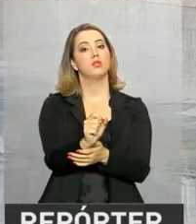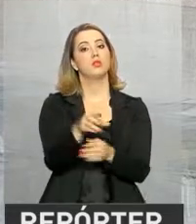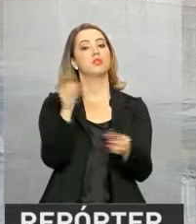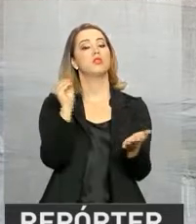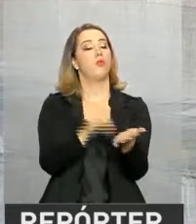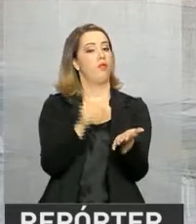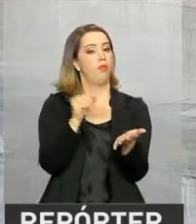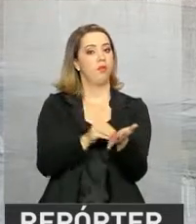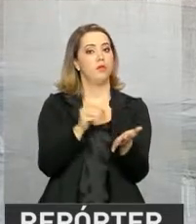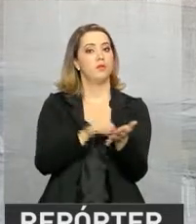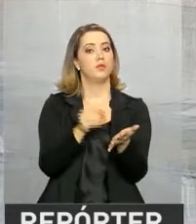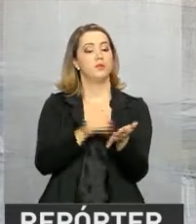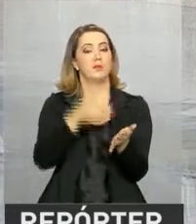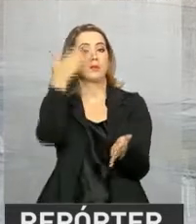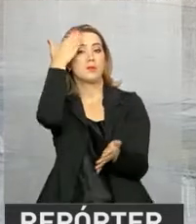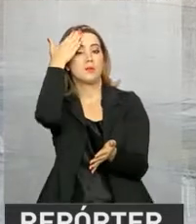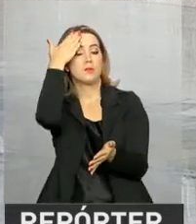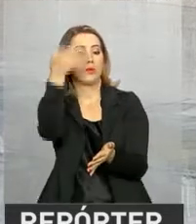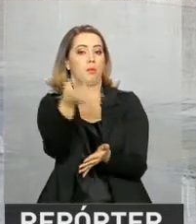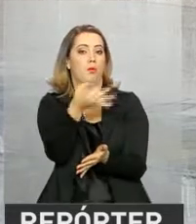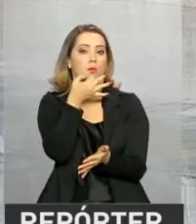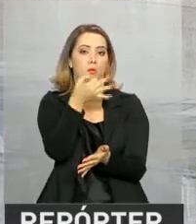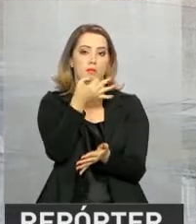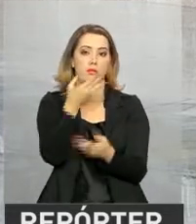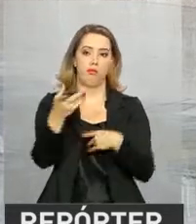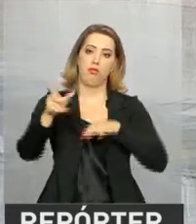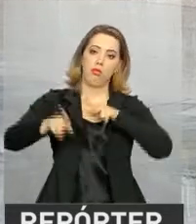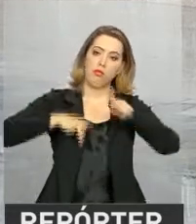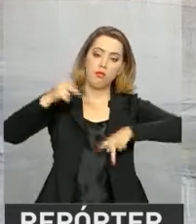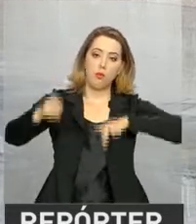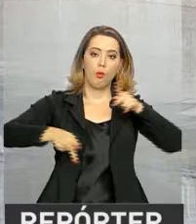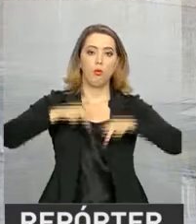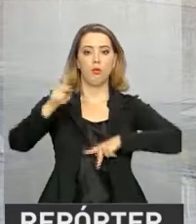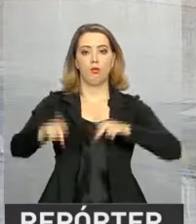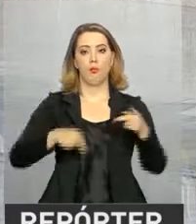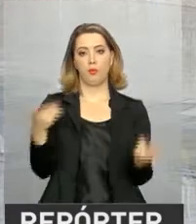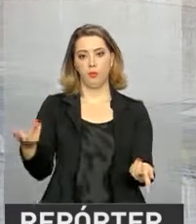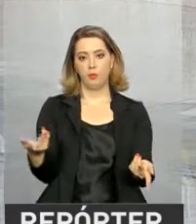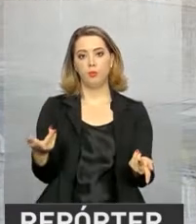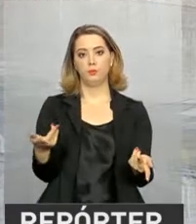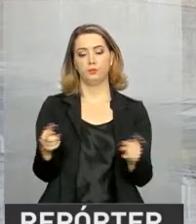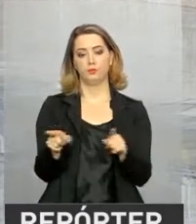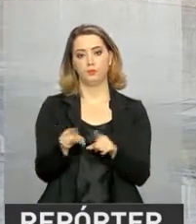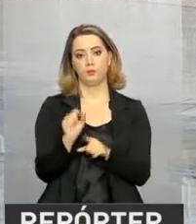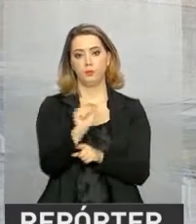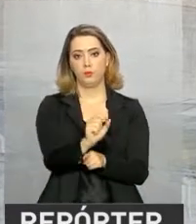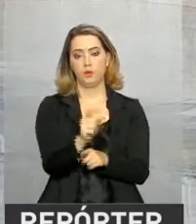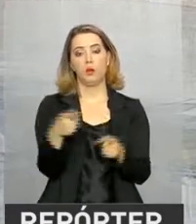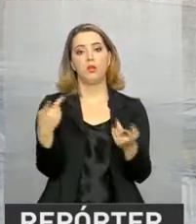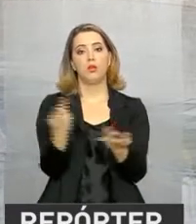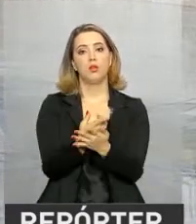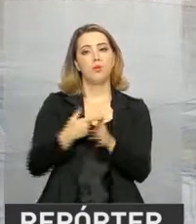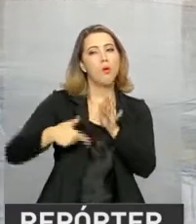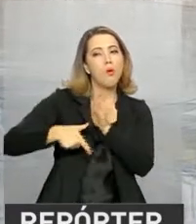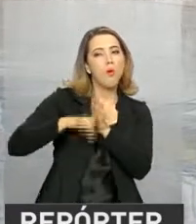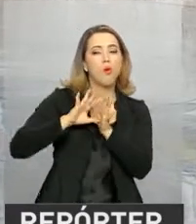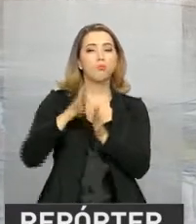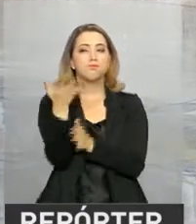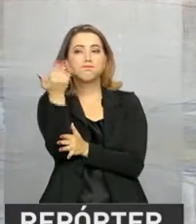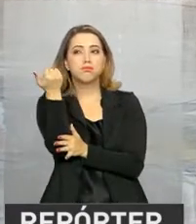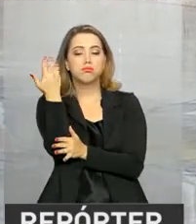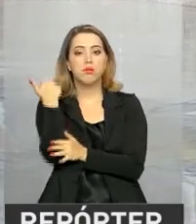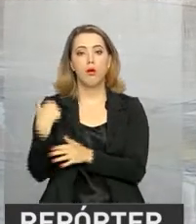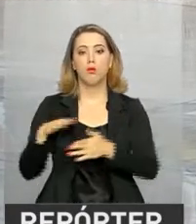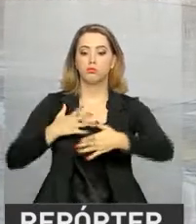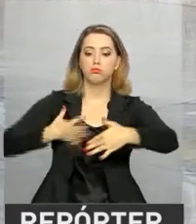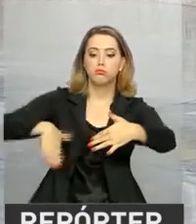populações que vivem às margens da bacia do rio doce tivesse sido ouvida fazendo uma retrospectiva do